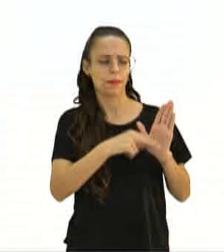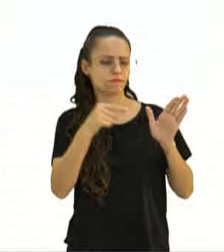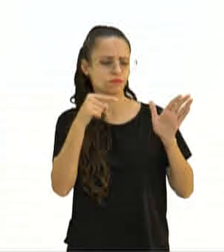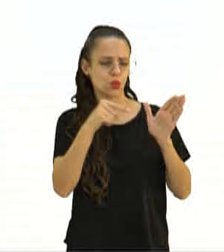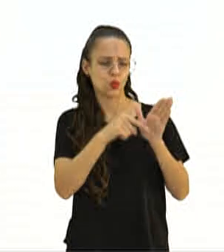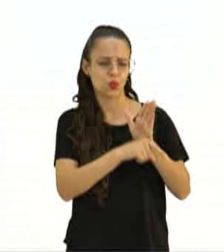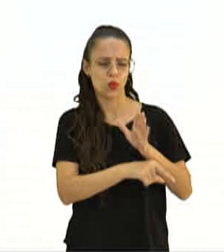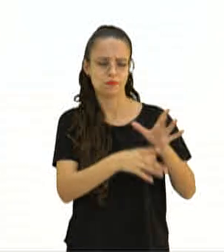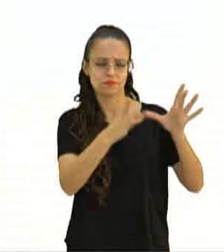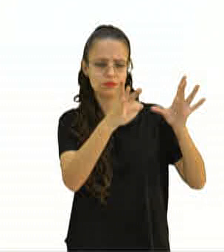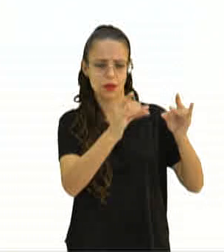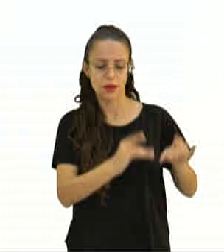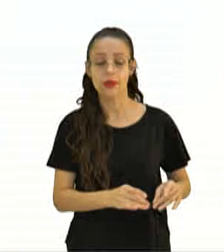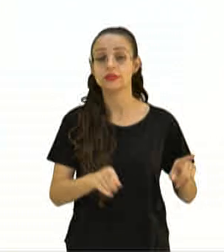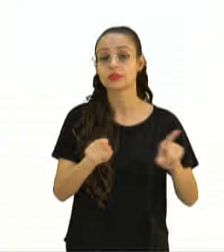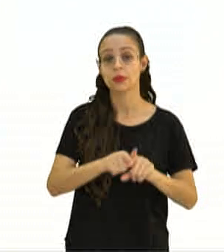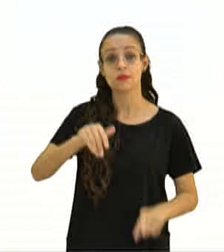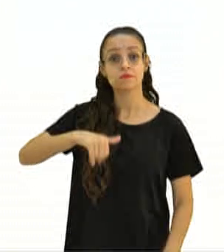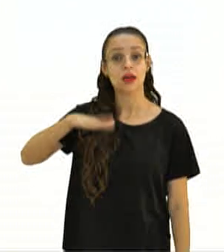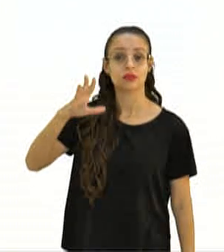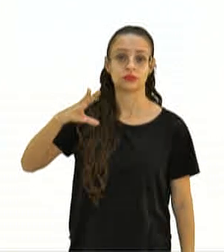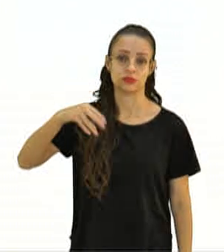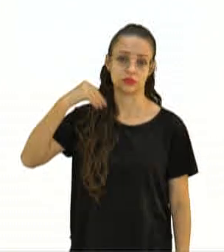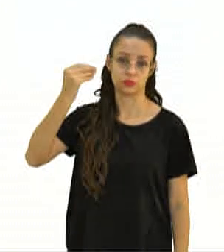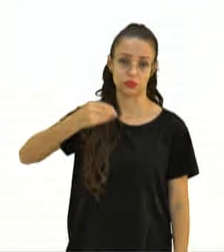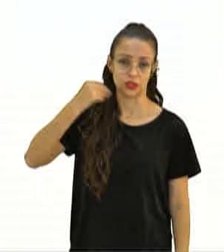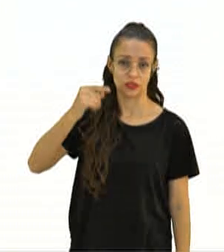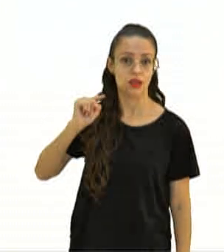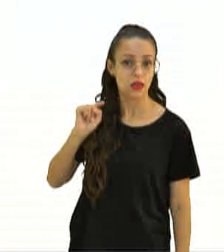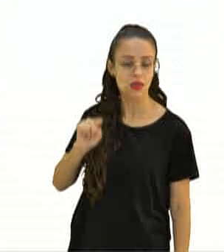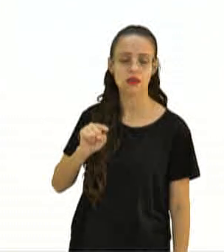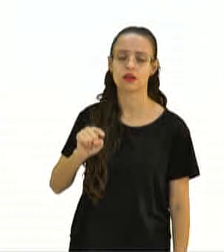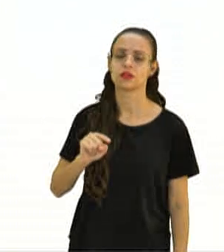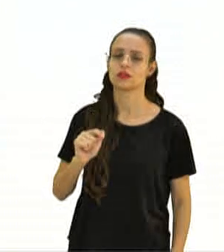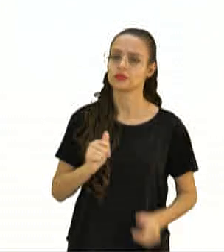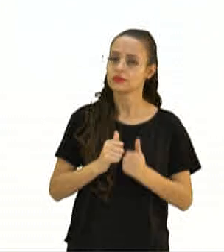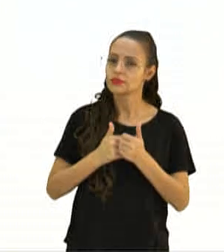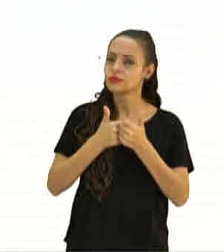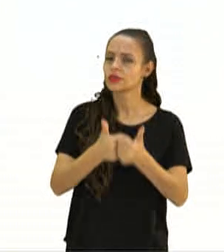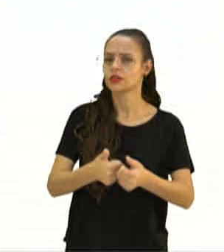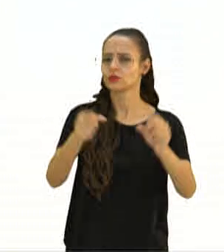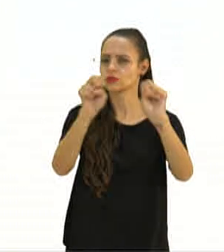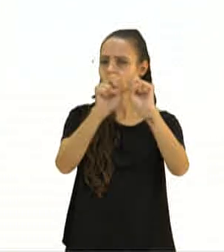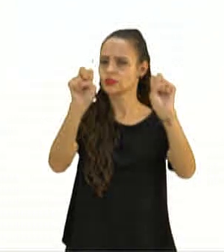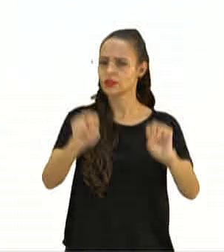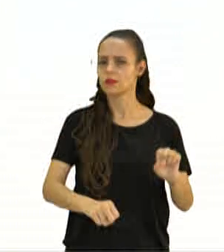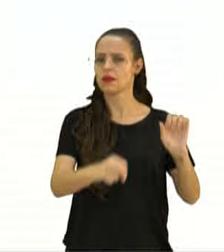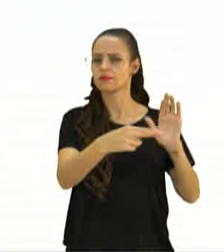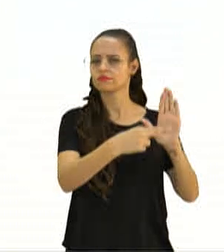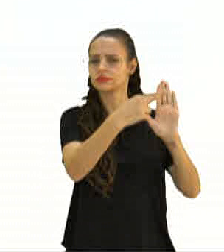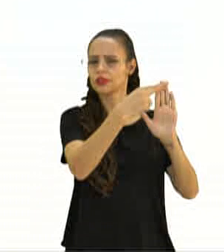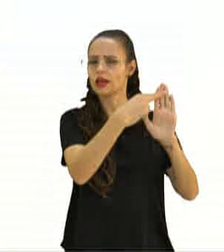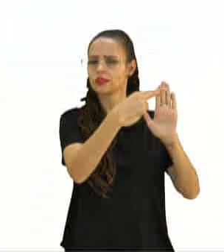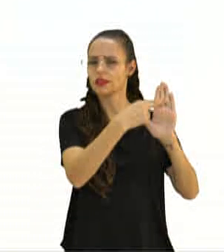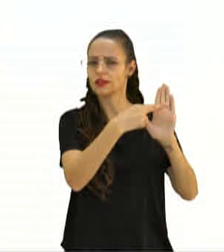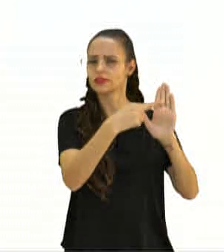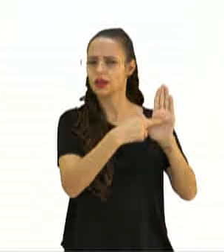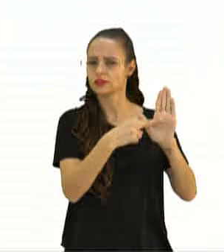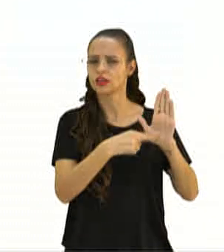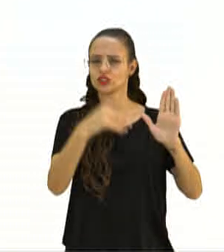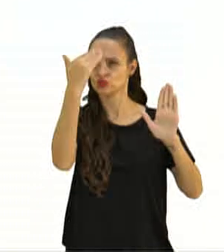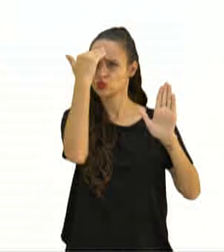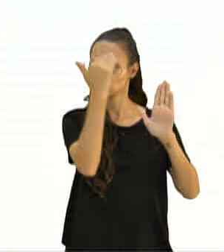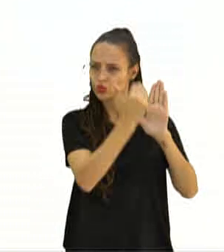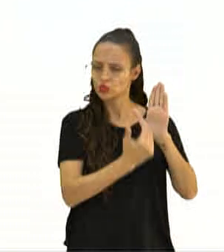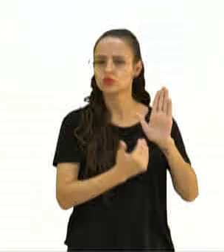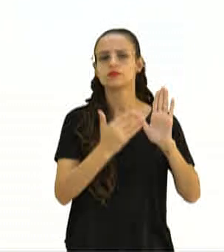e deve ser o mais experiente do grupo, normalmente seguindo um sistema de regras pré-determinados que o ajudará com